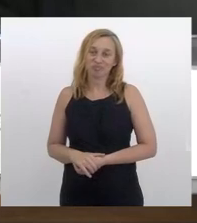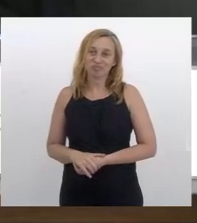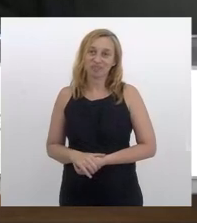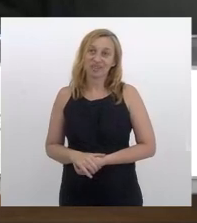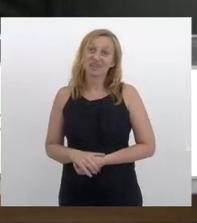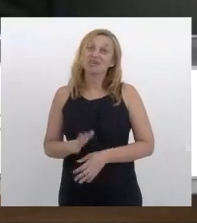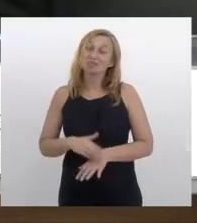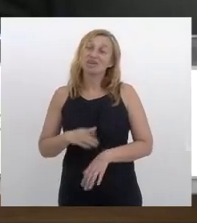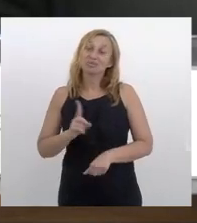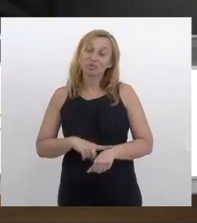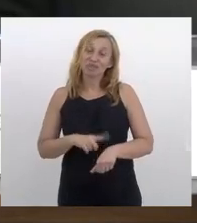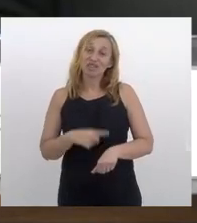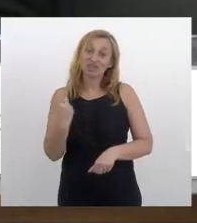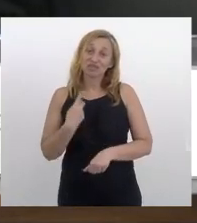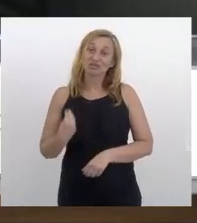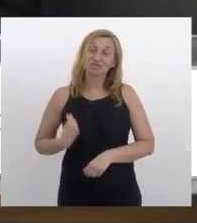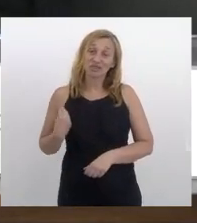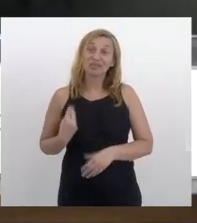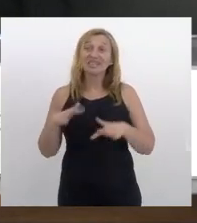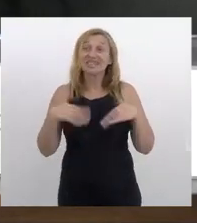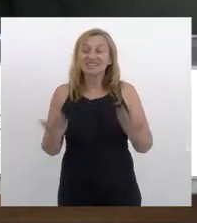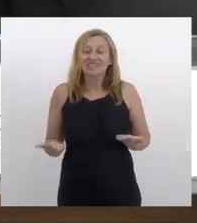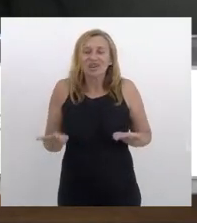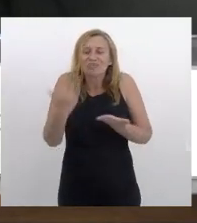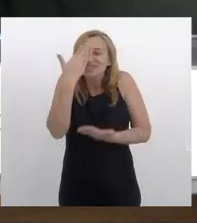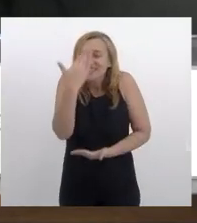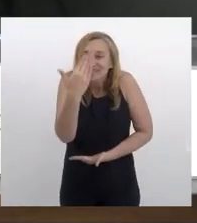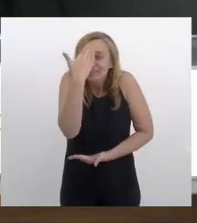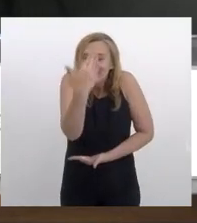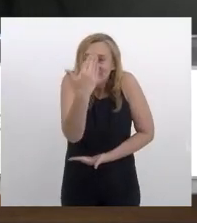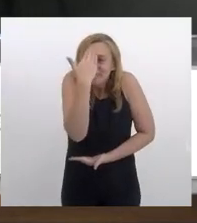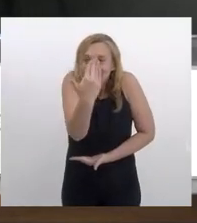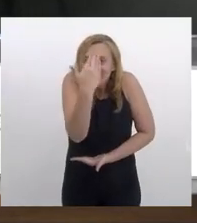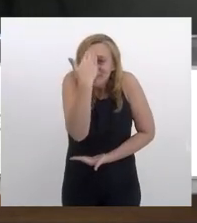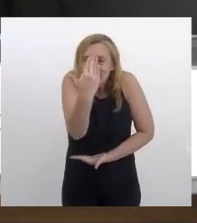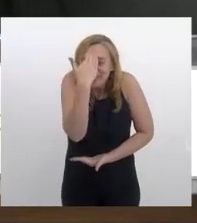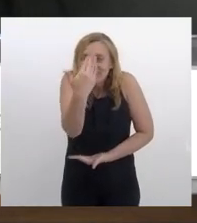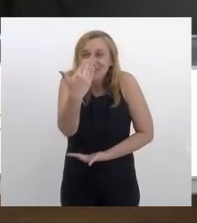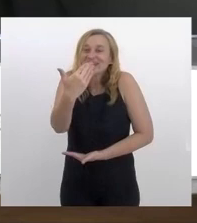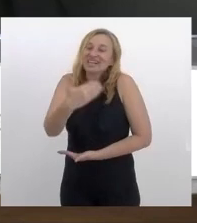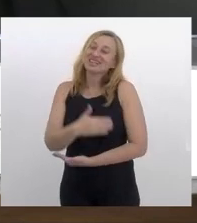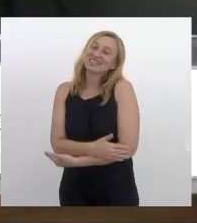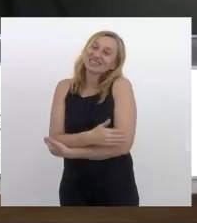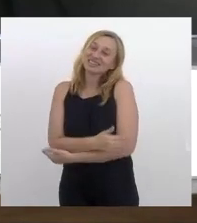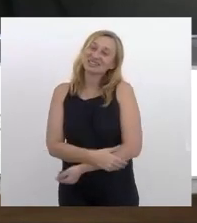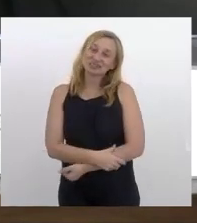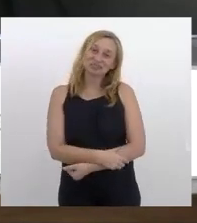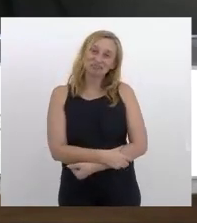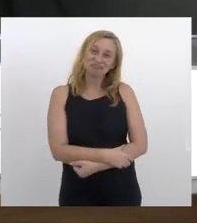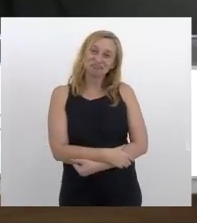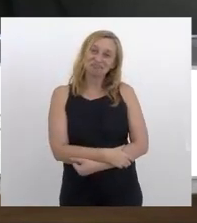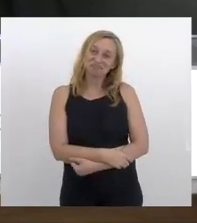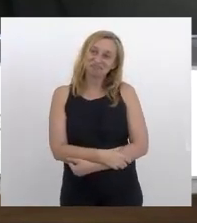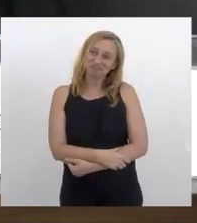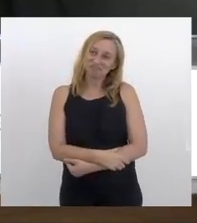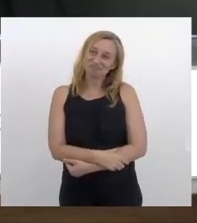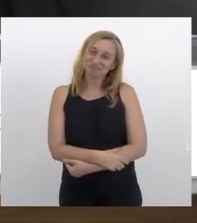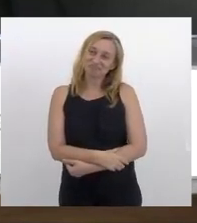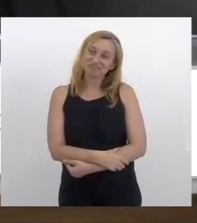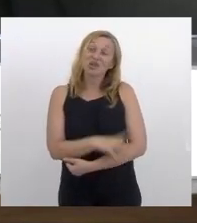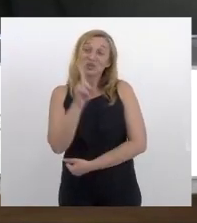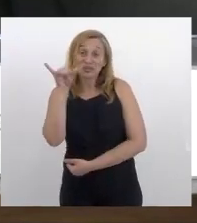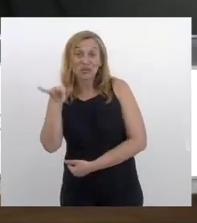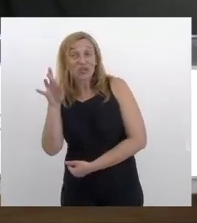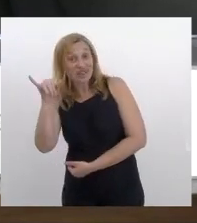ainda mais no momento que vivemos. Então, o meu muito, muito obrigado. Quero aqui, Dom